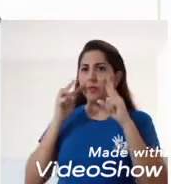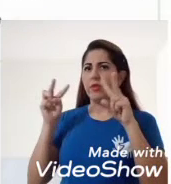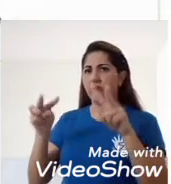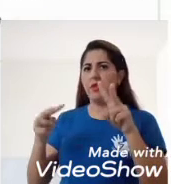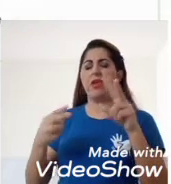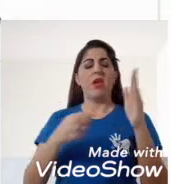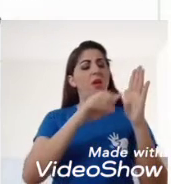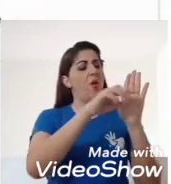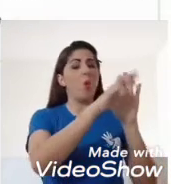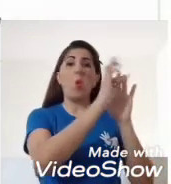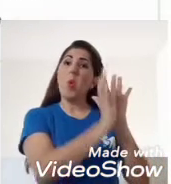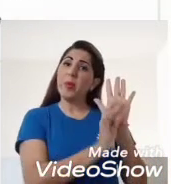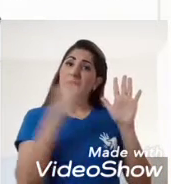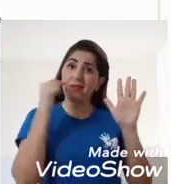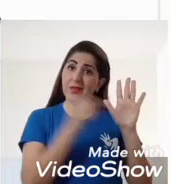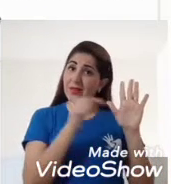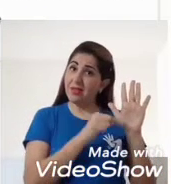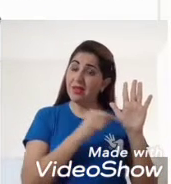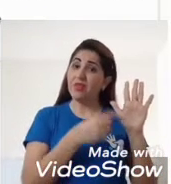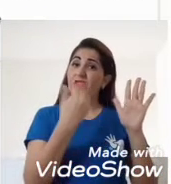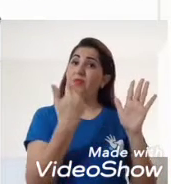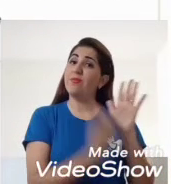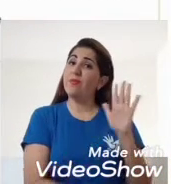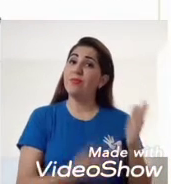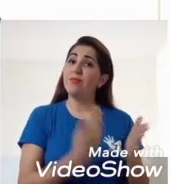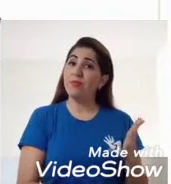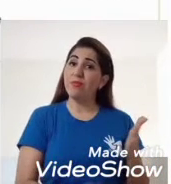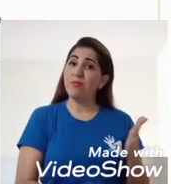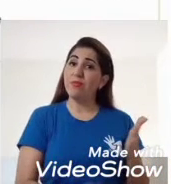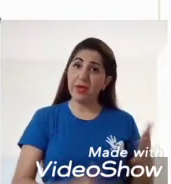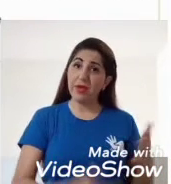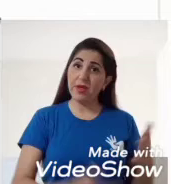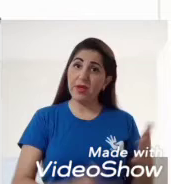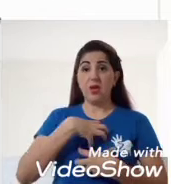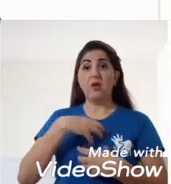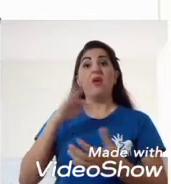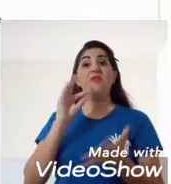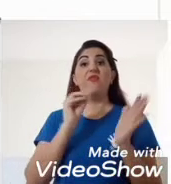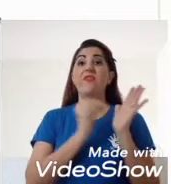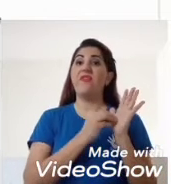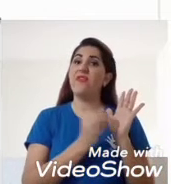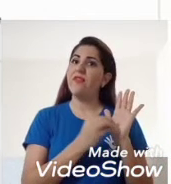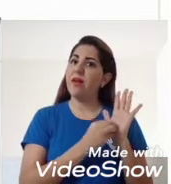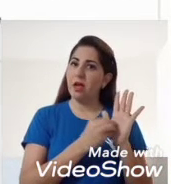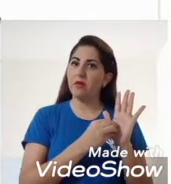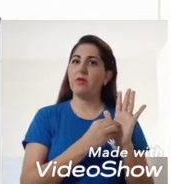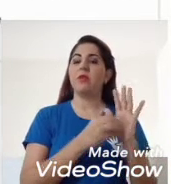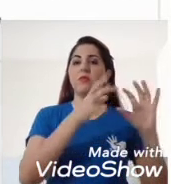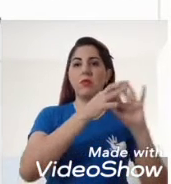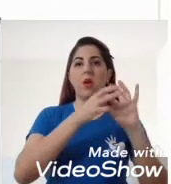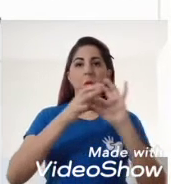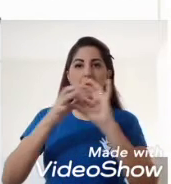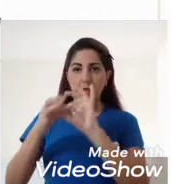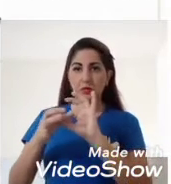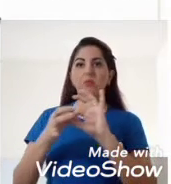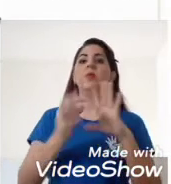o texto começa a perder o sentido porque estão faltando os elementos de coesão textual. Então você